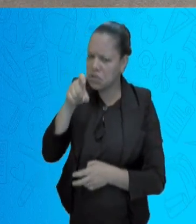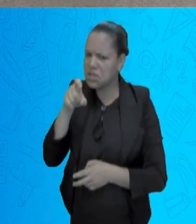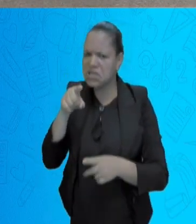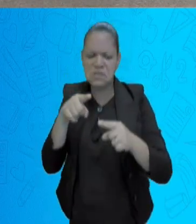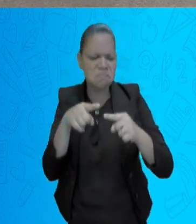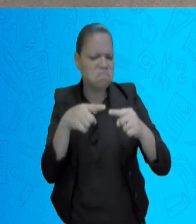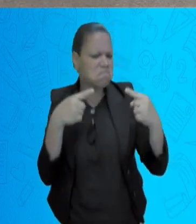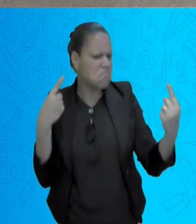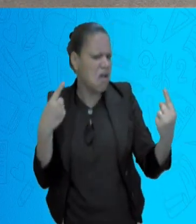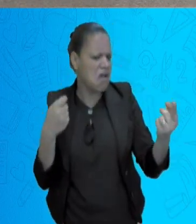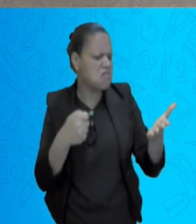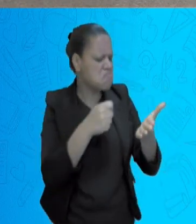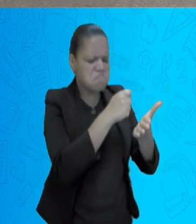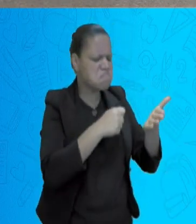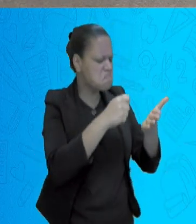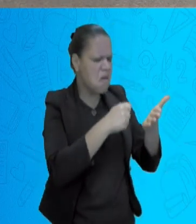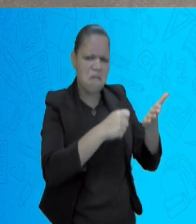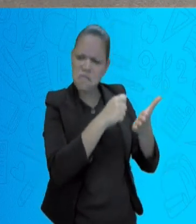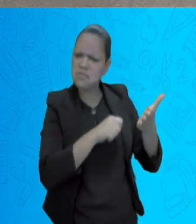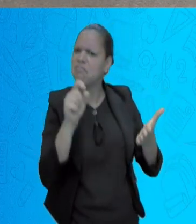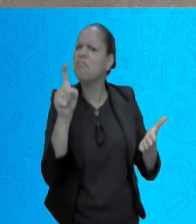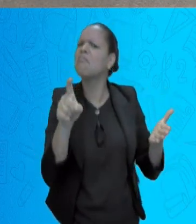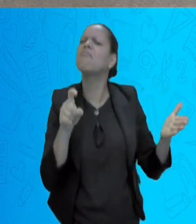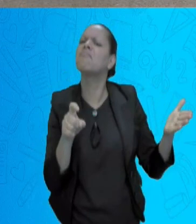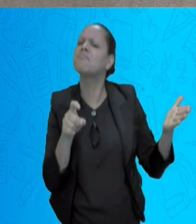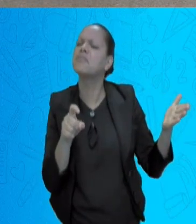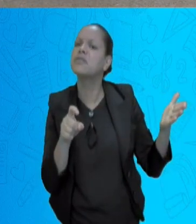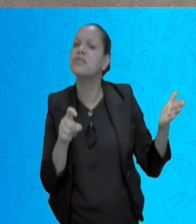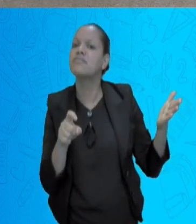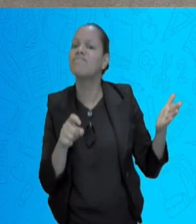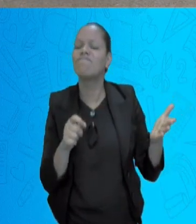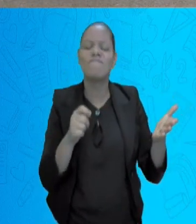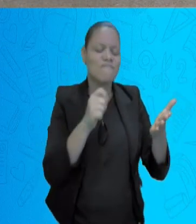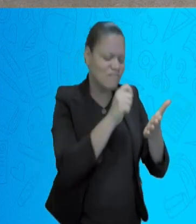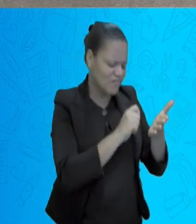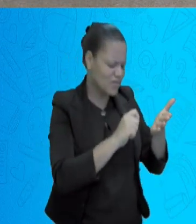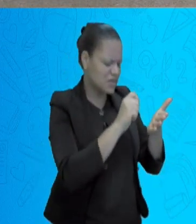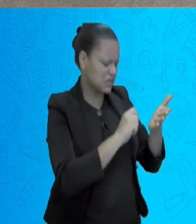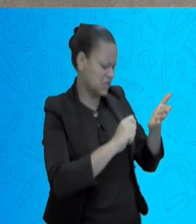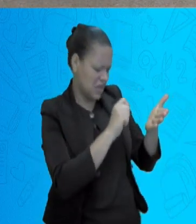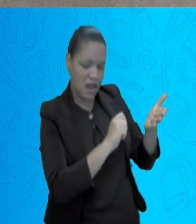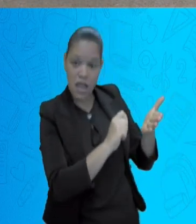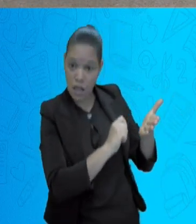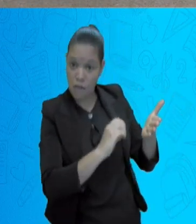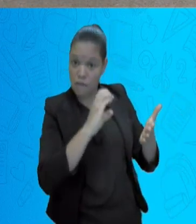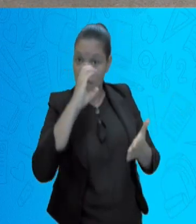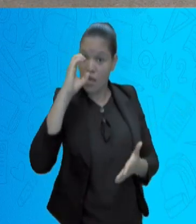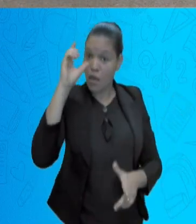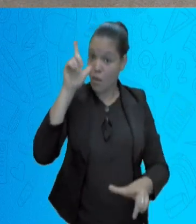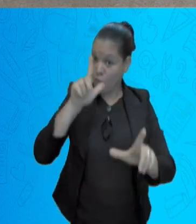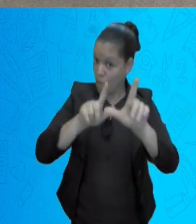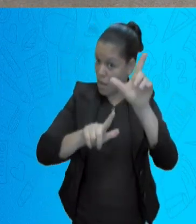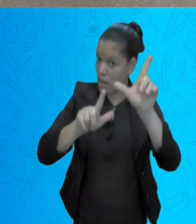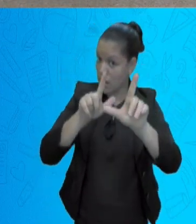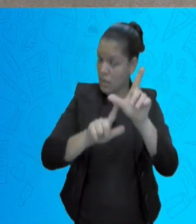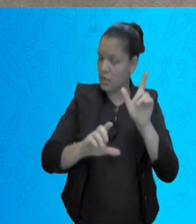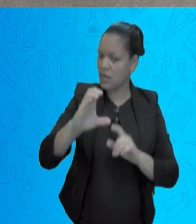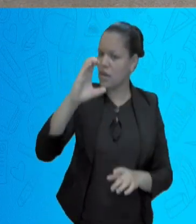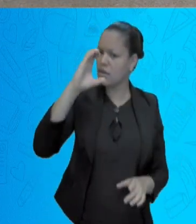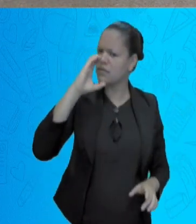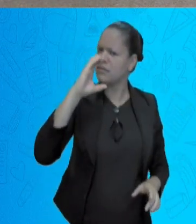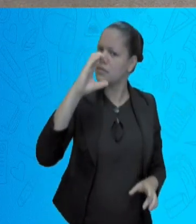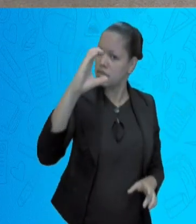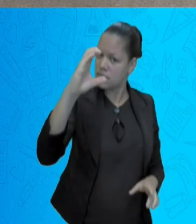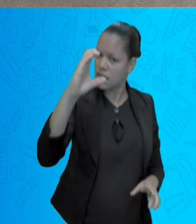CH. O CH, quando junta, tem o som de uma letrinha só, que é o X, mas